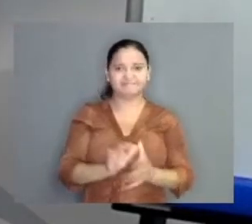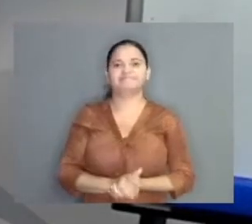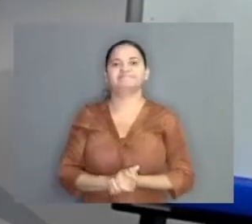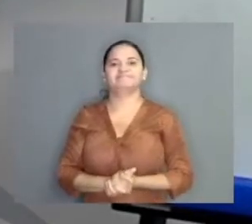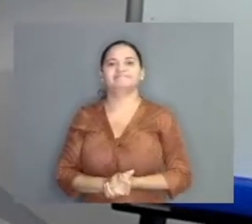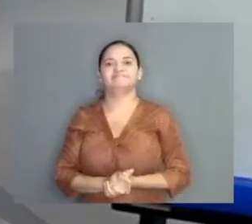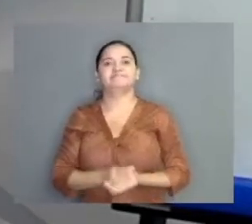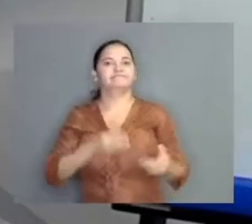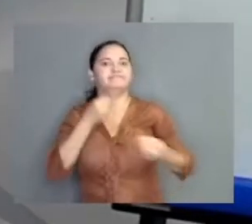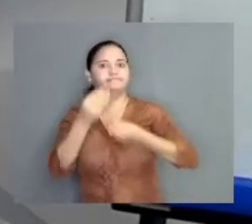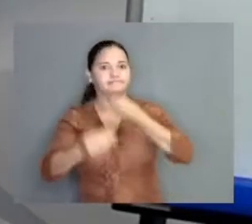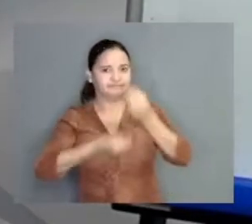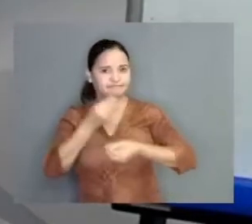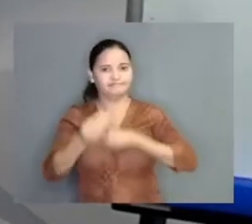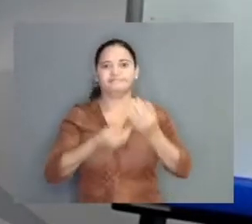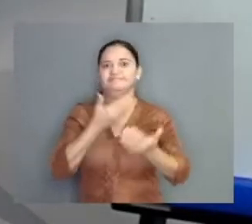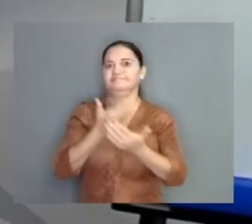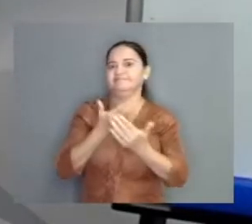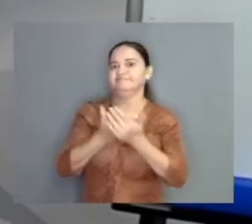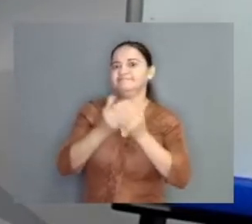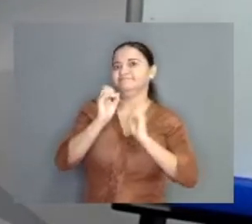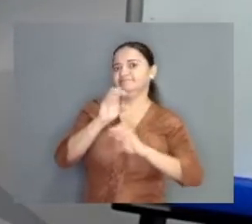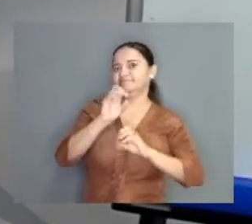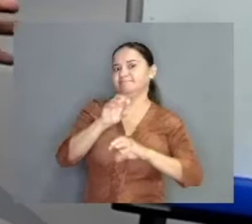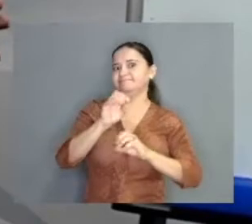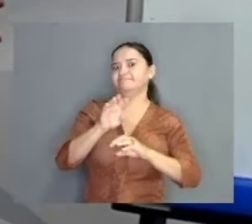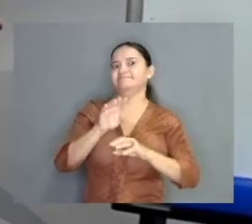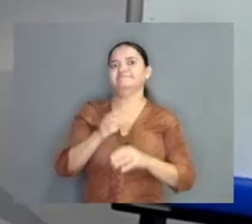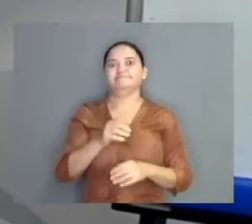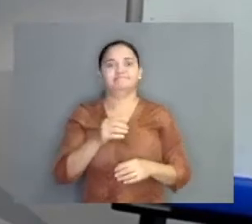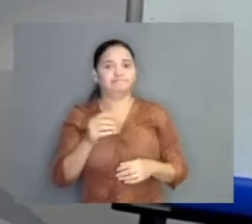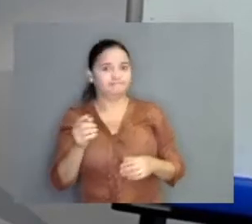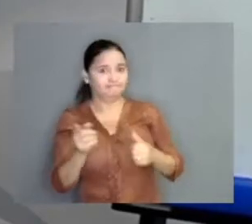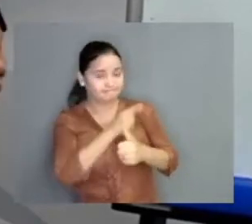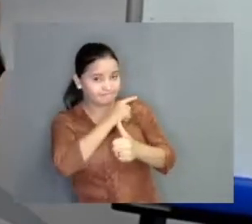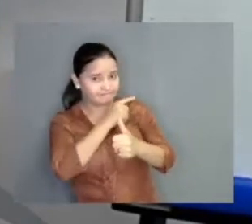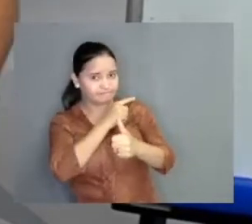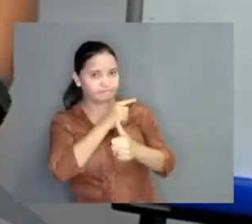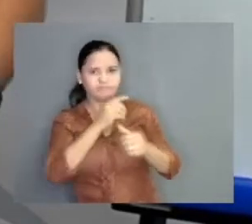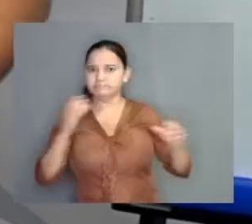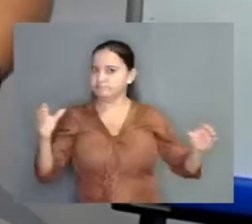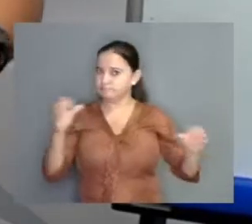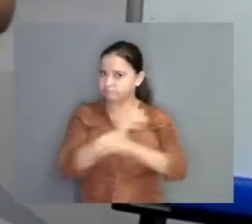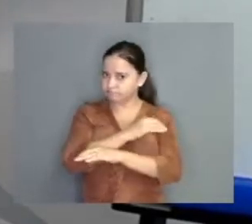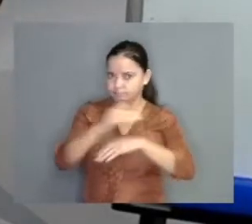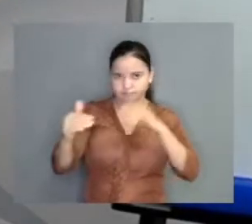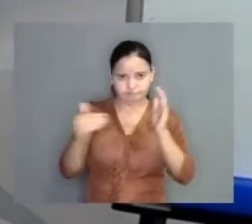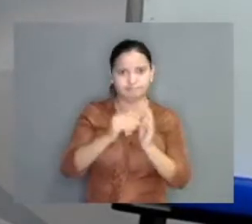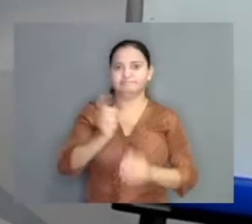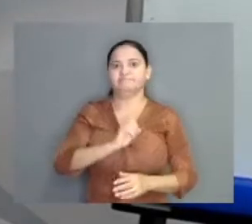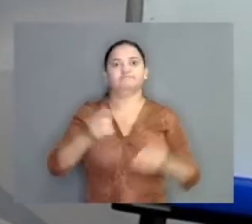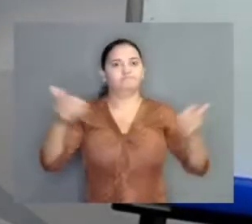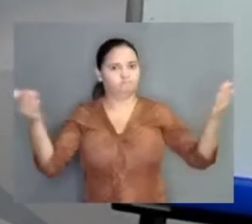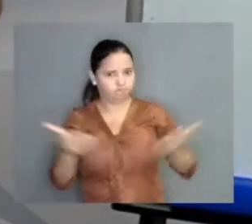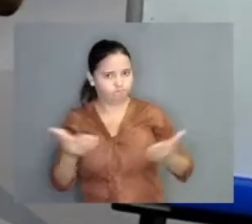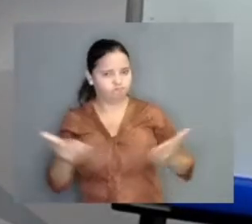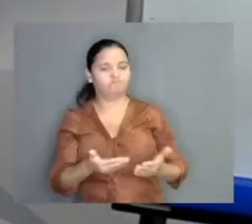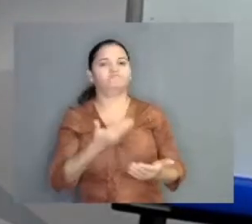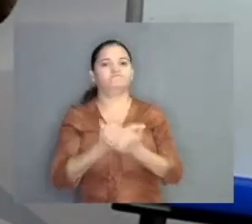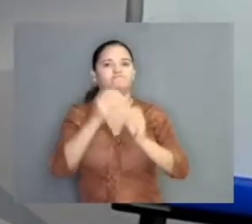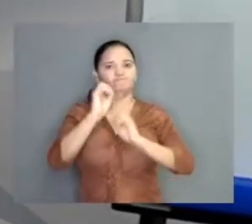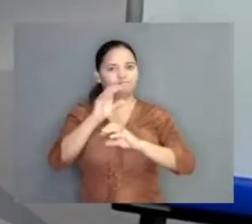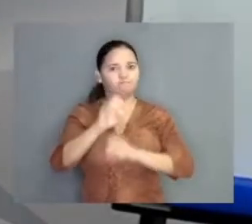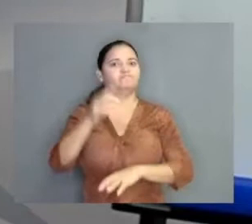nossa aula 1 a gente não concluiu tudo, então hoje a nossa aula 2 é